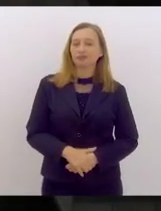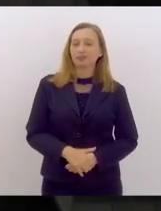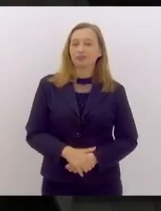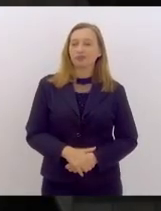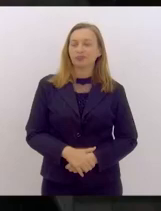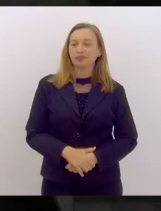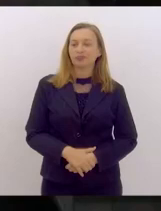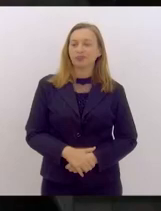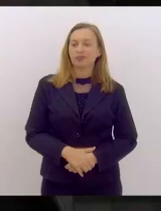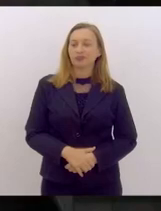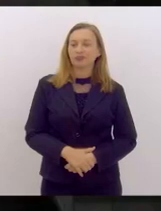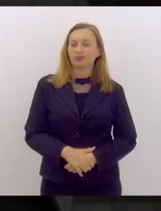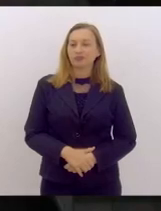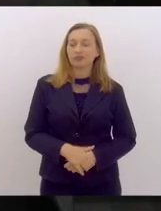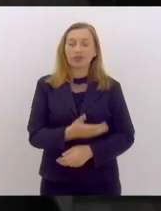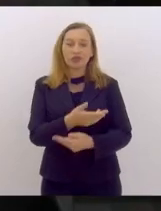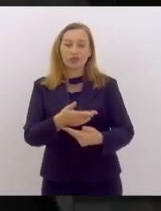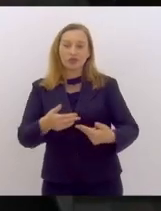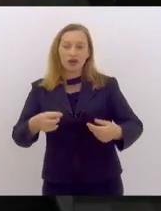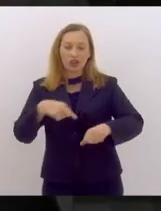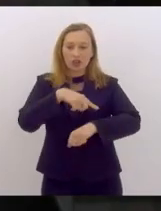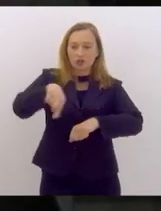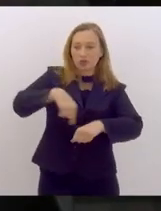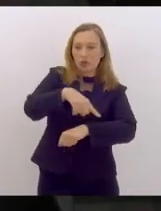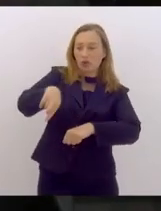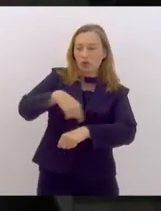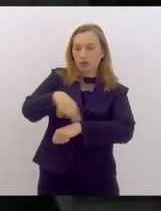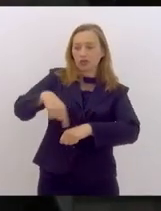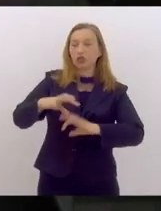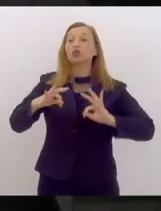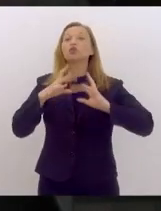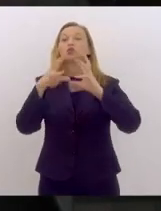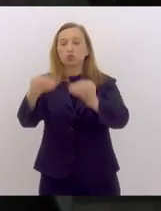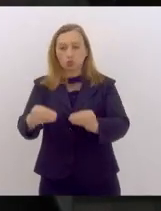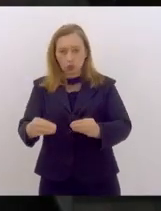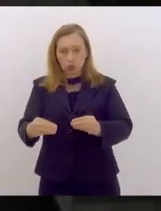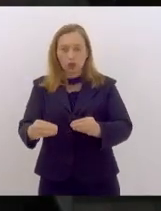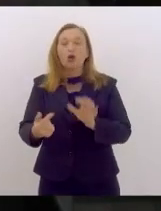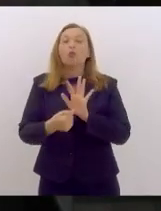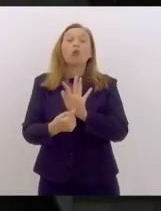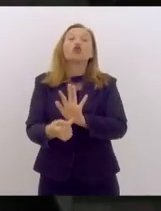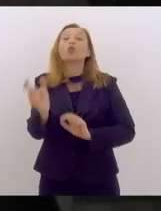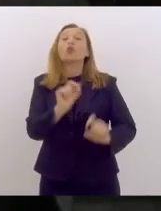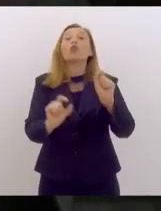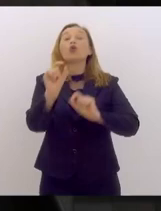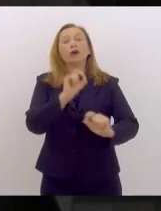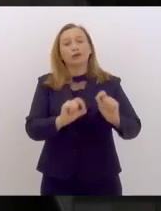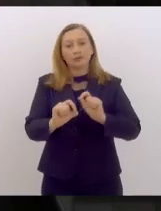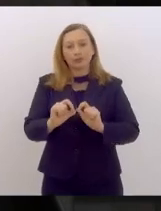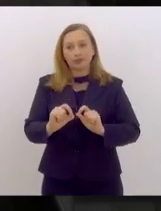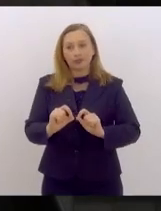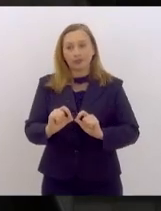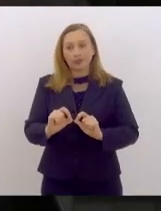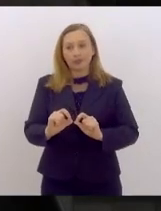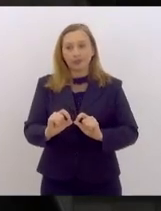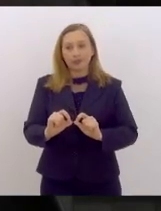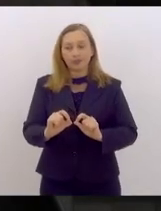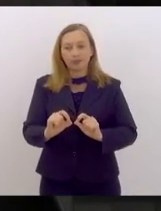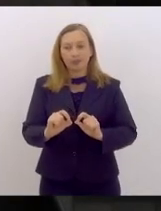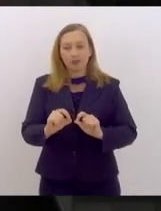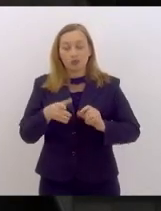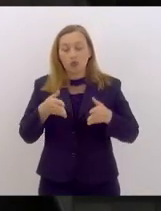dezena uma dezena de horas então tudo isso mostra e a